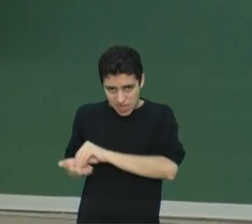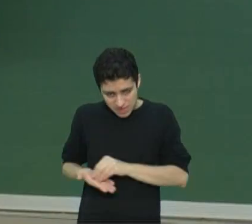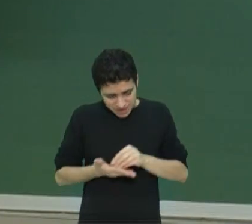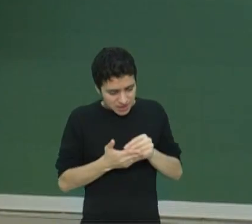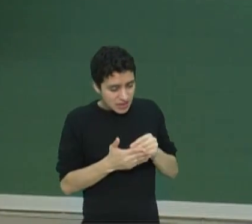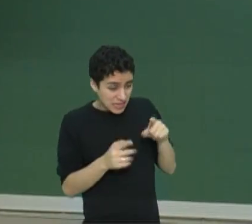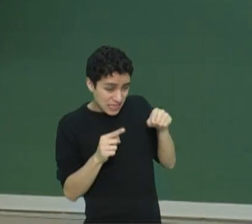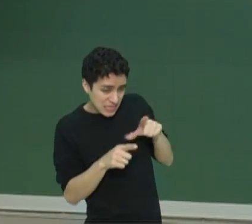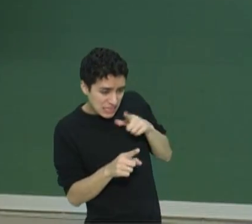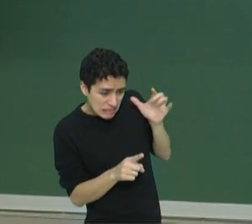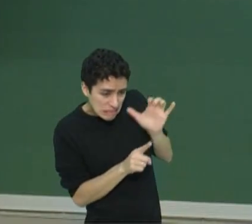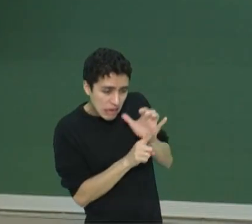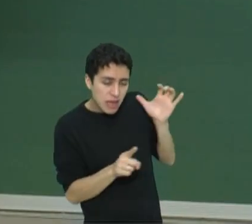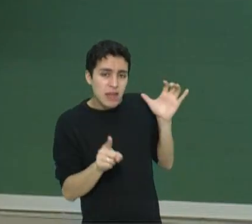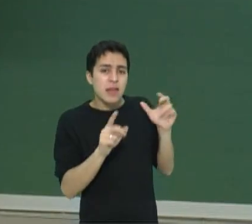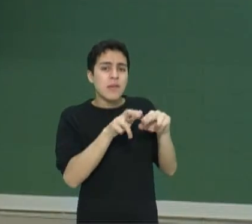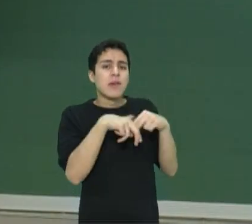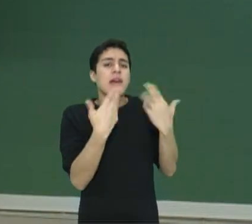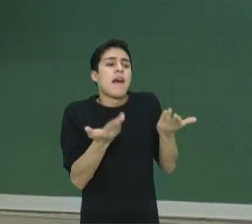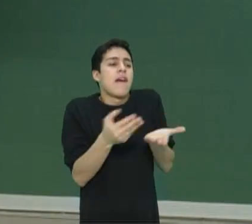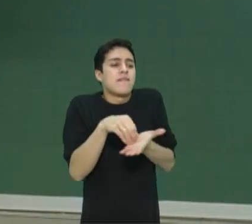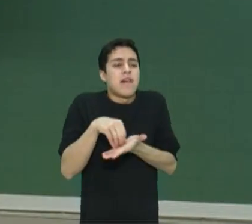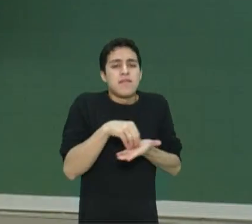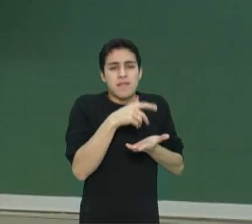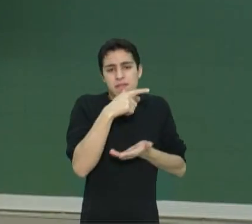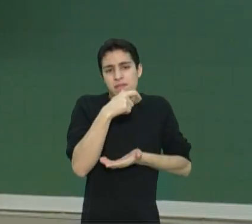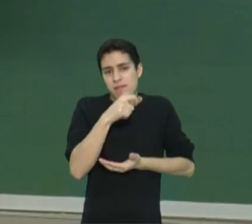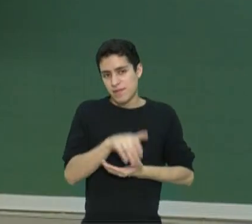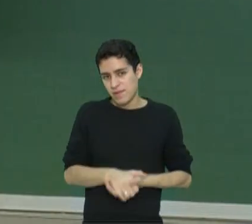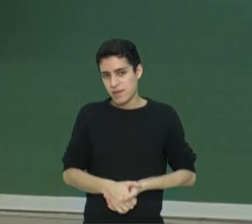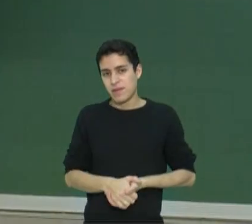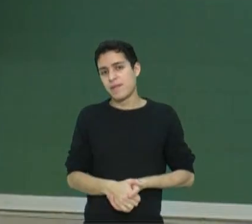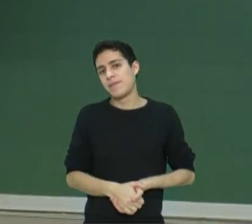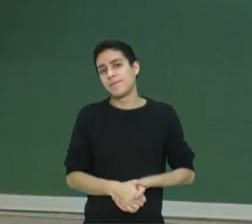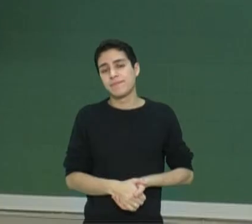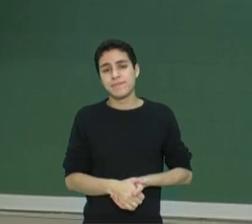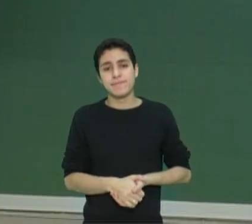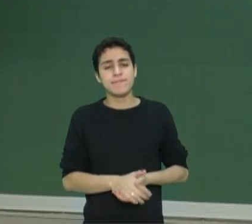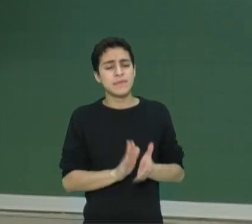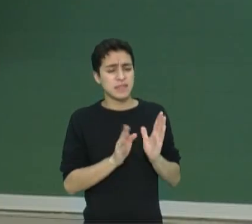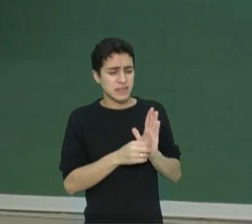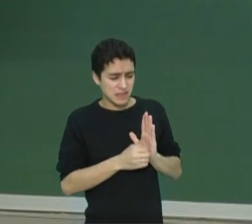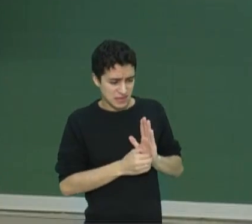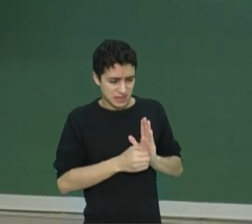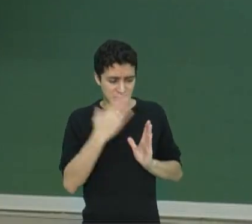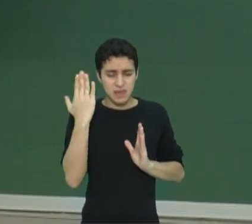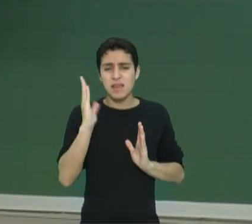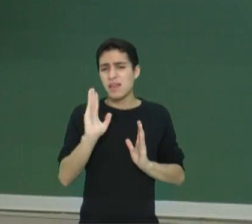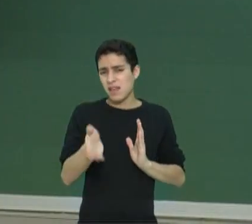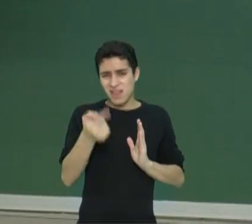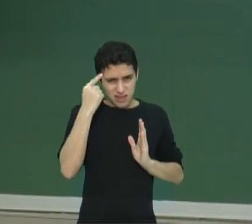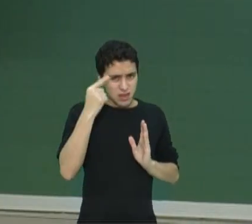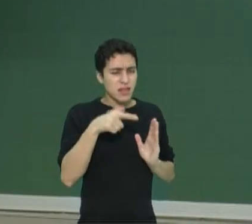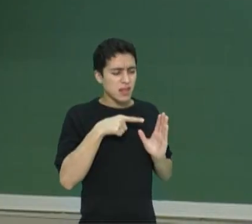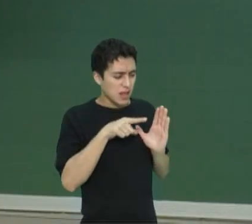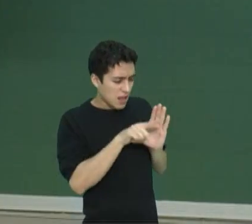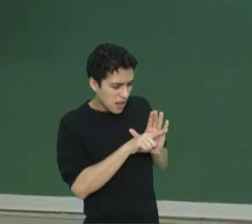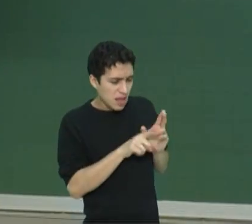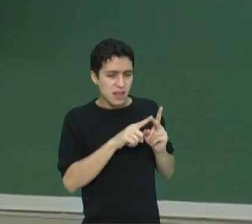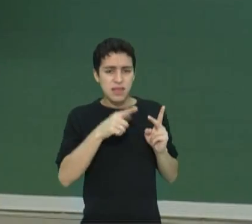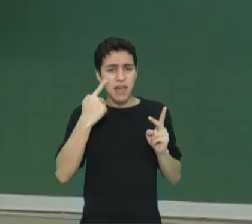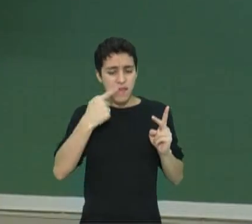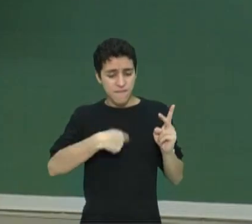causados nos recursos hídricos né frequentemente isso existe um legislações existe